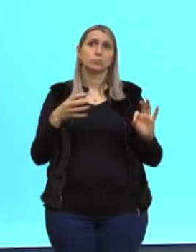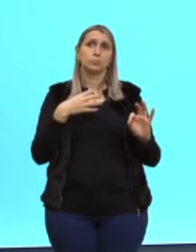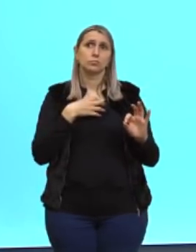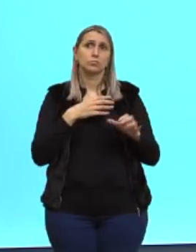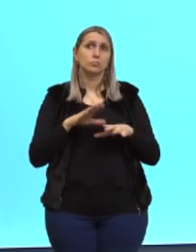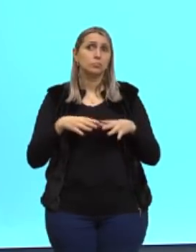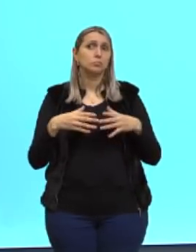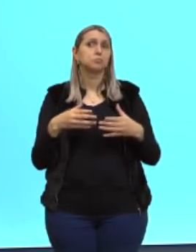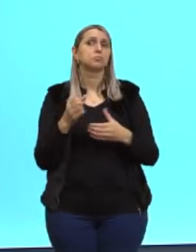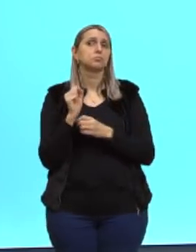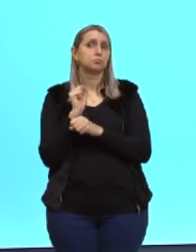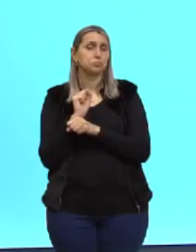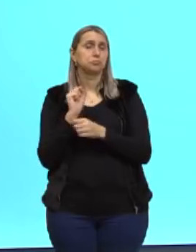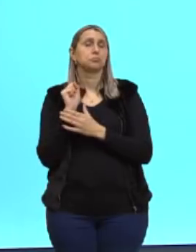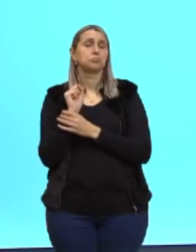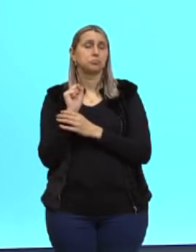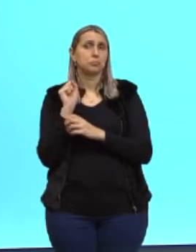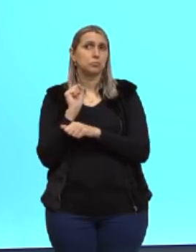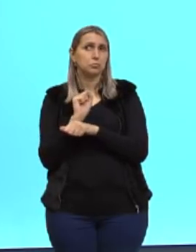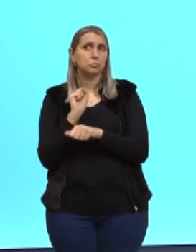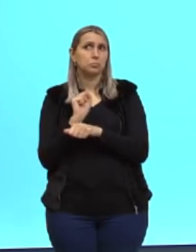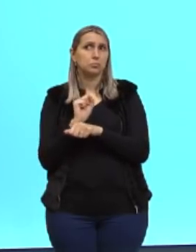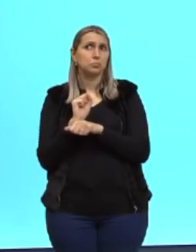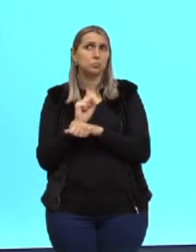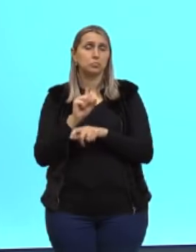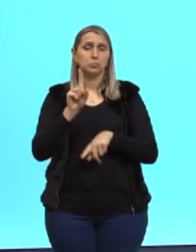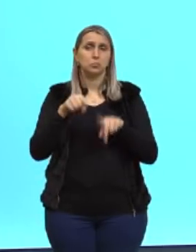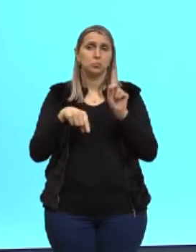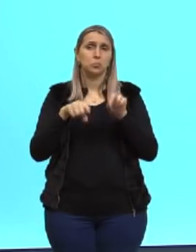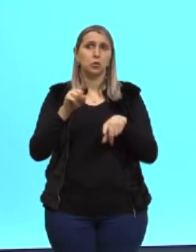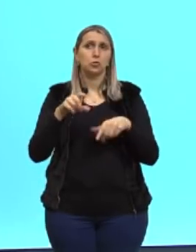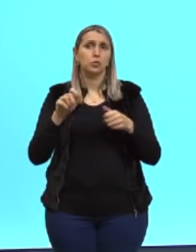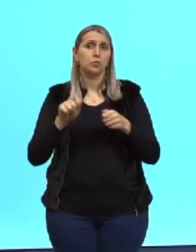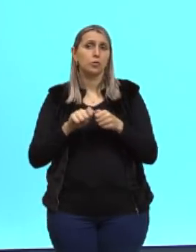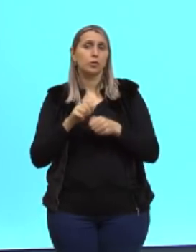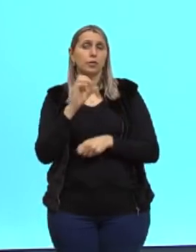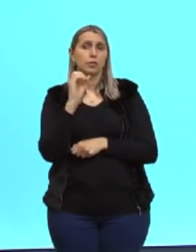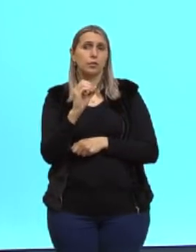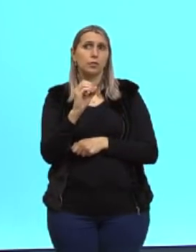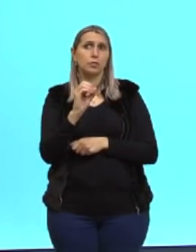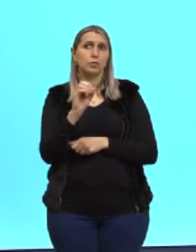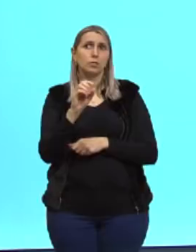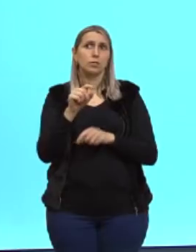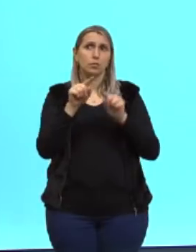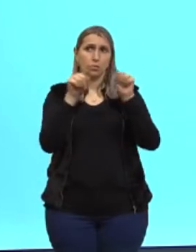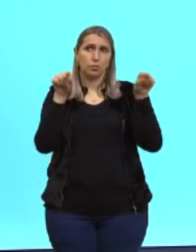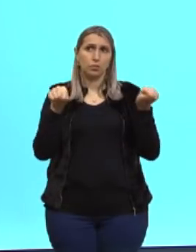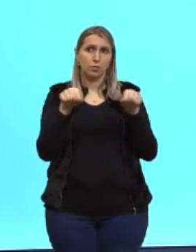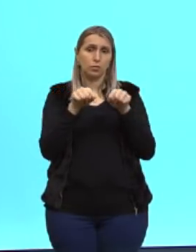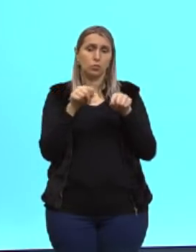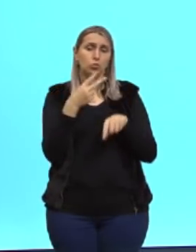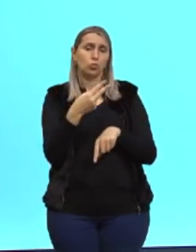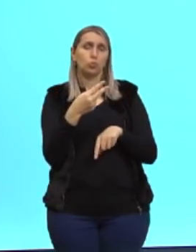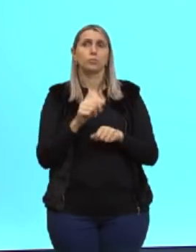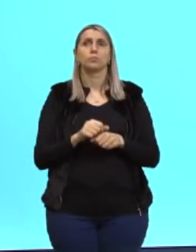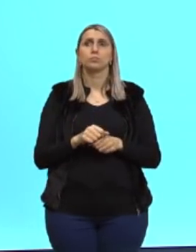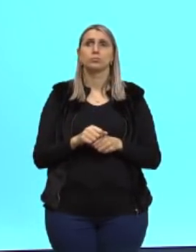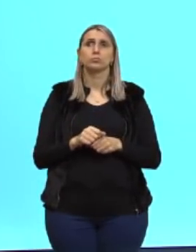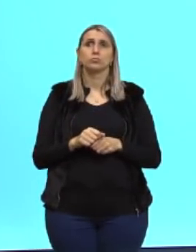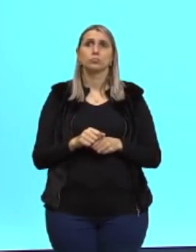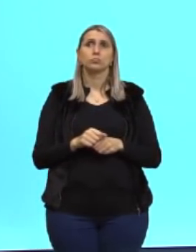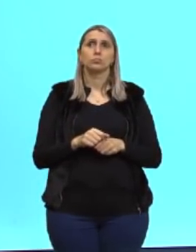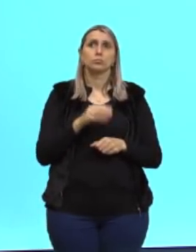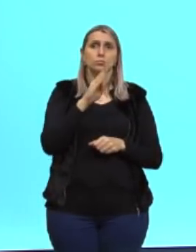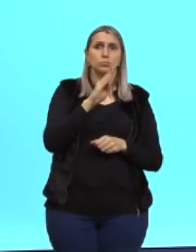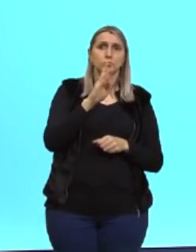seu estado mais estável a entalpia de formação era zero e eu até marquei aqui do esses dois ó